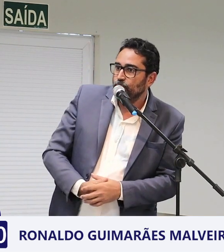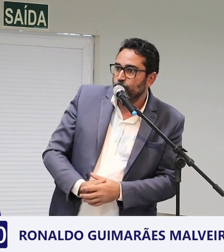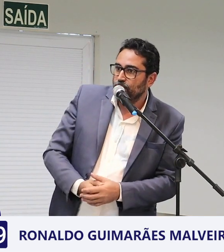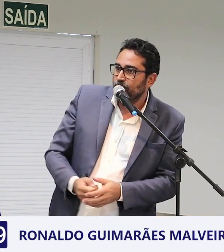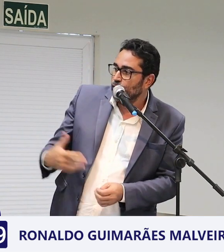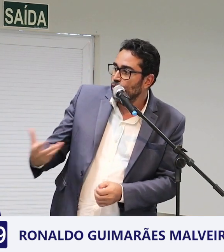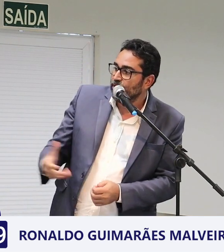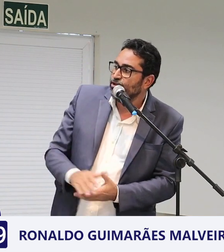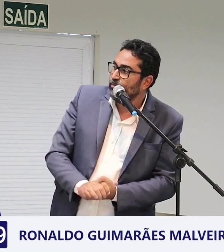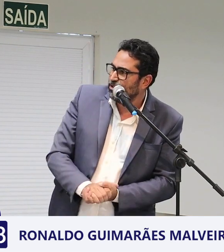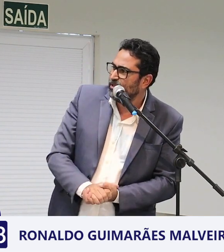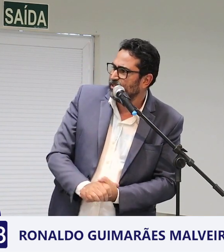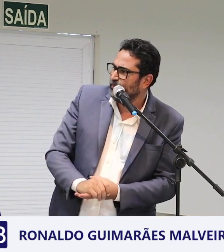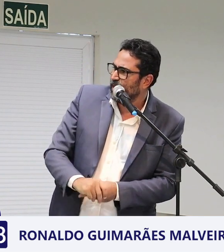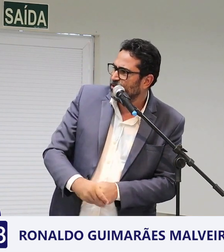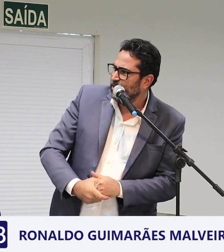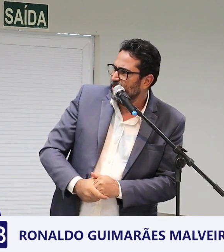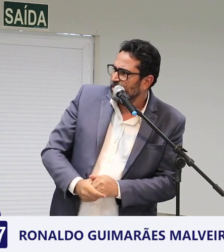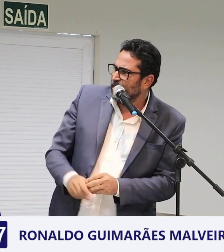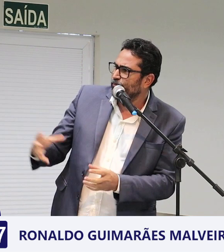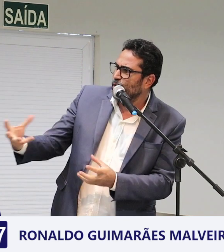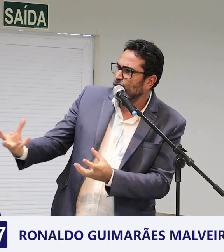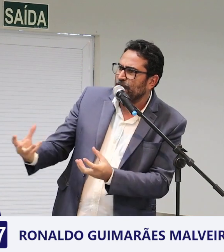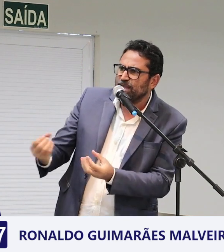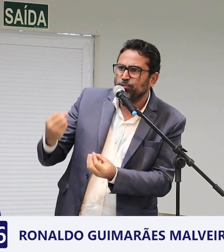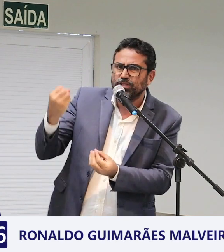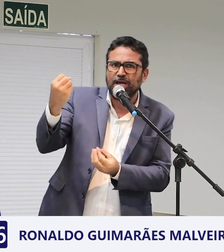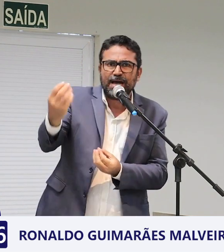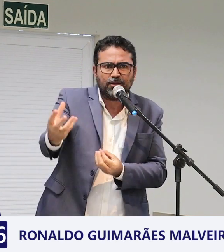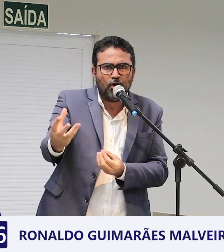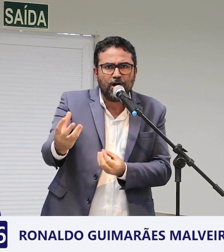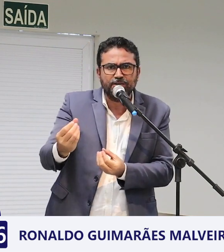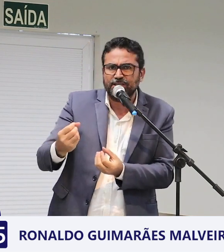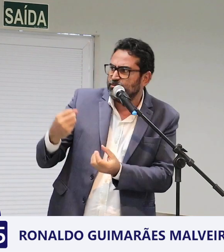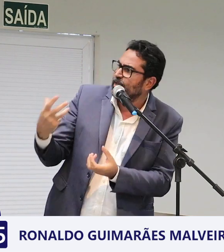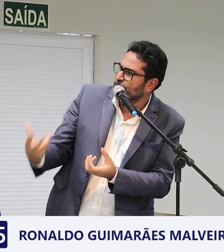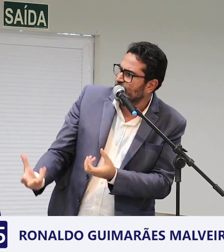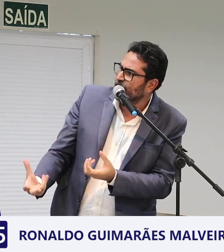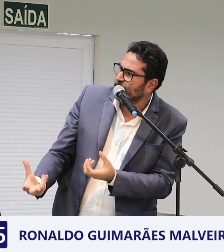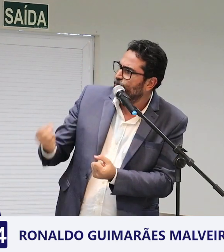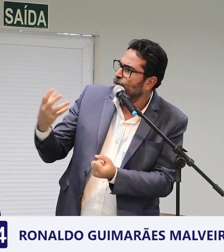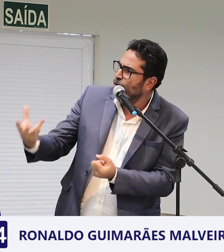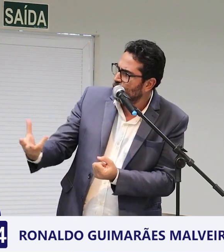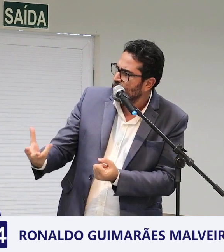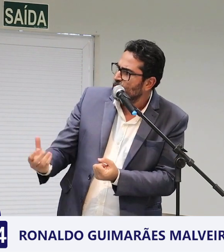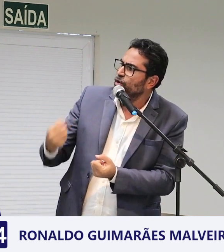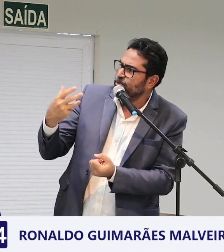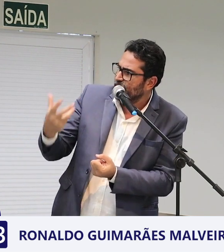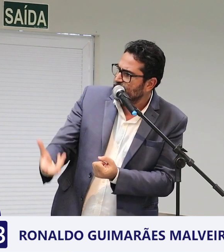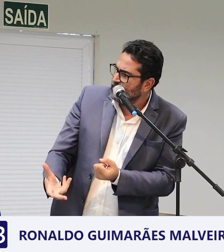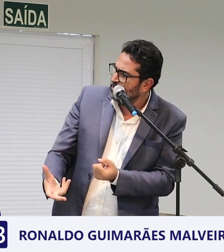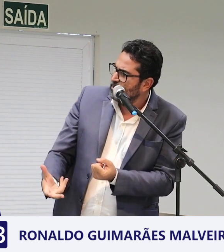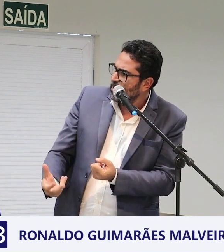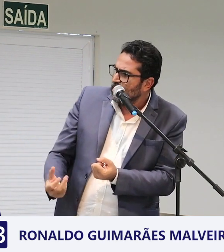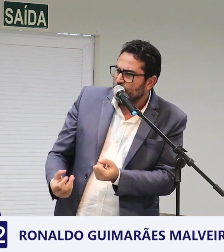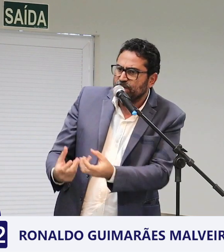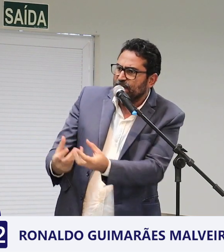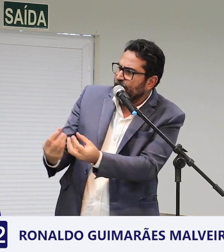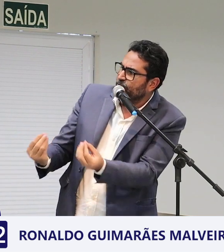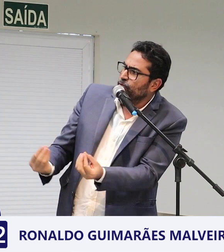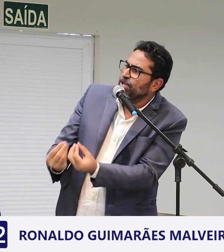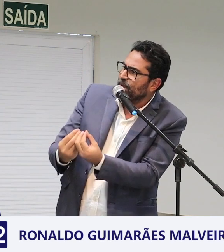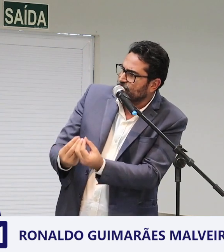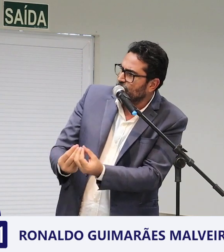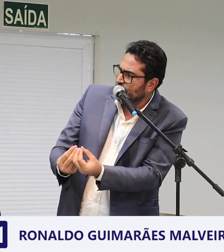eh Lula tem investido bastante essa parte tem procurado tem buscado organismos internacionais apoio de outros países Foi